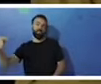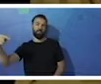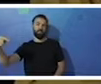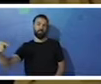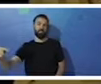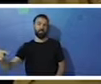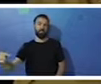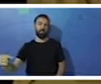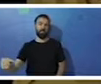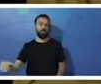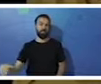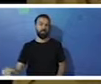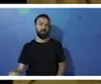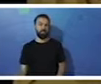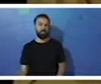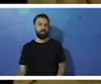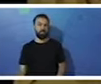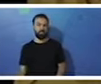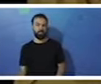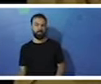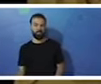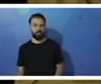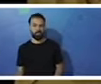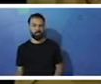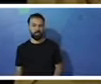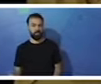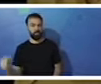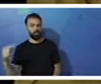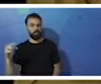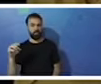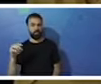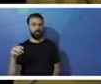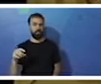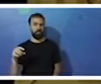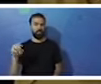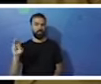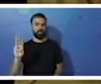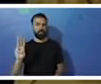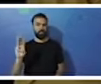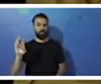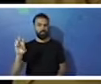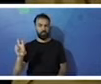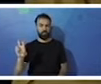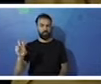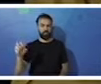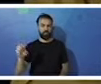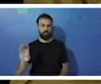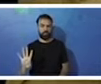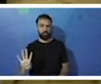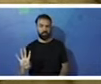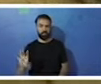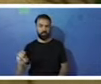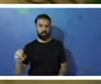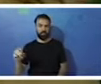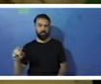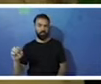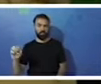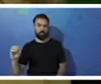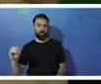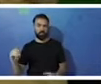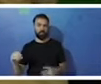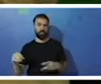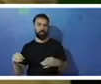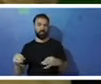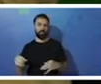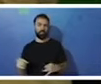15, 20, 25, 30, 35, 40. 37, ele estaria